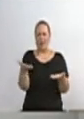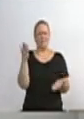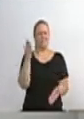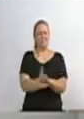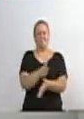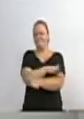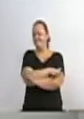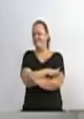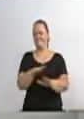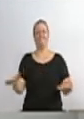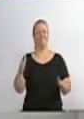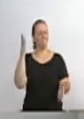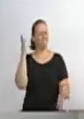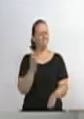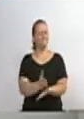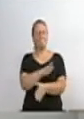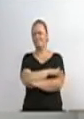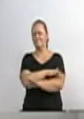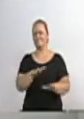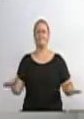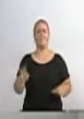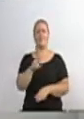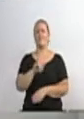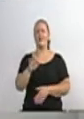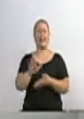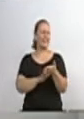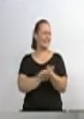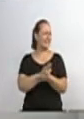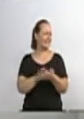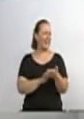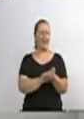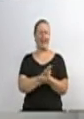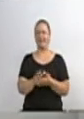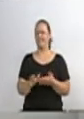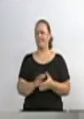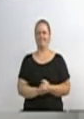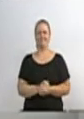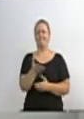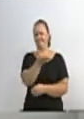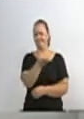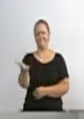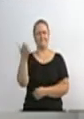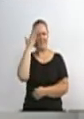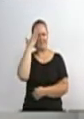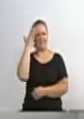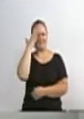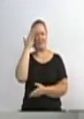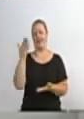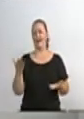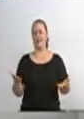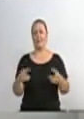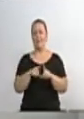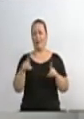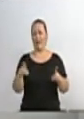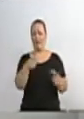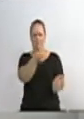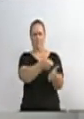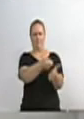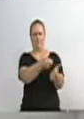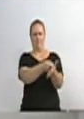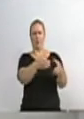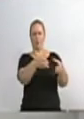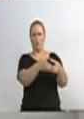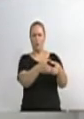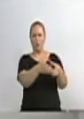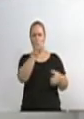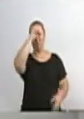último grau de recorrer na justiça brasileira. Vossas Excelências sabem disso, mas os fascistas não. Eles vão para a rua dizer